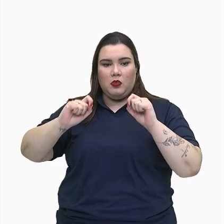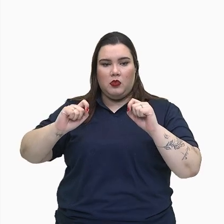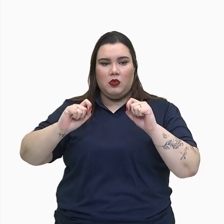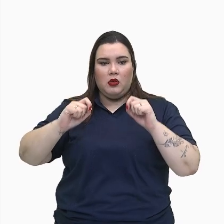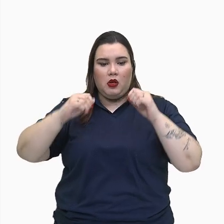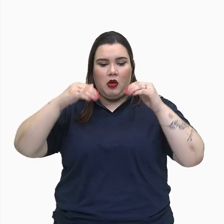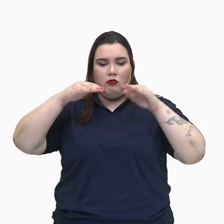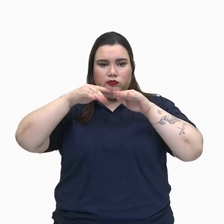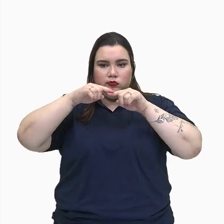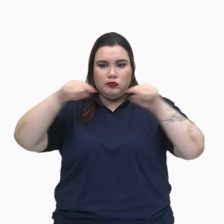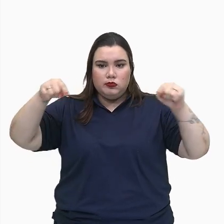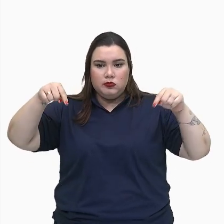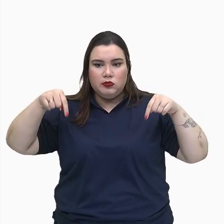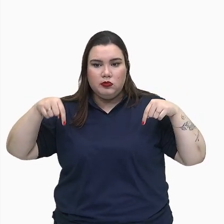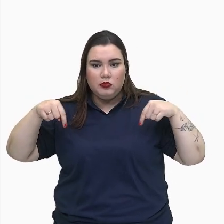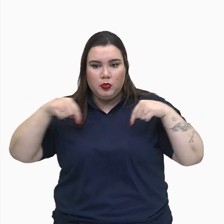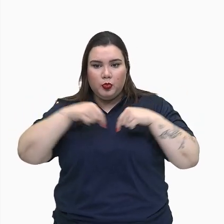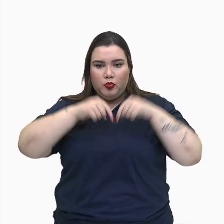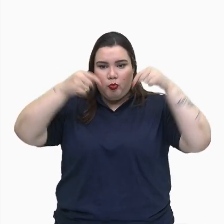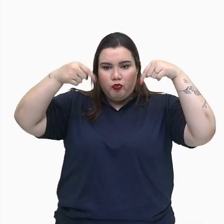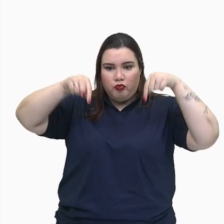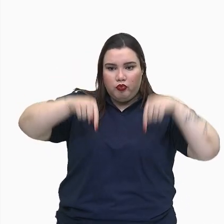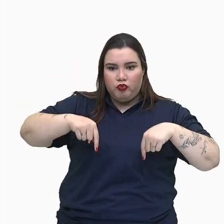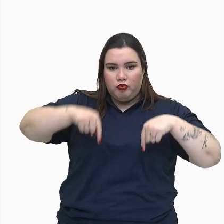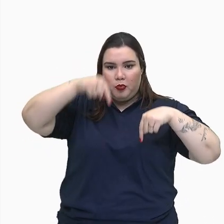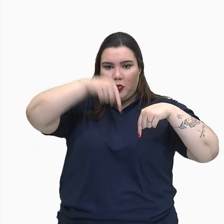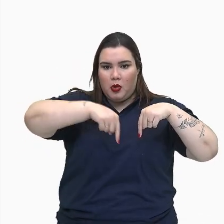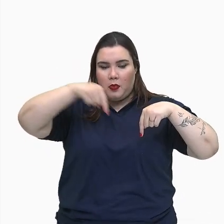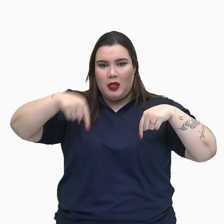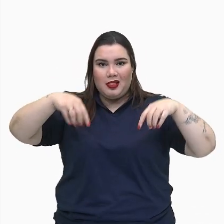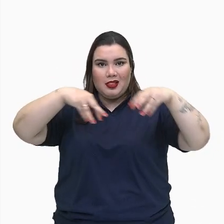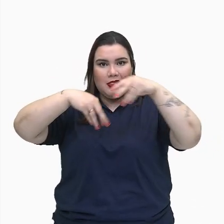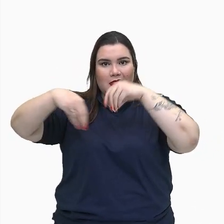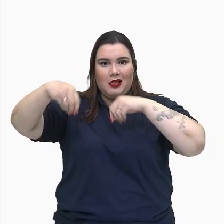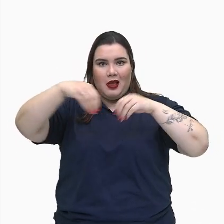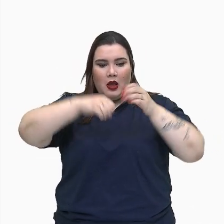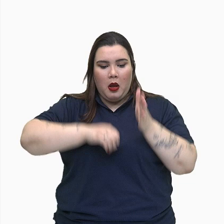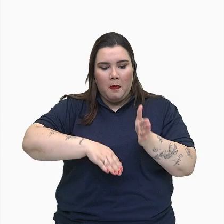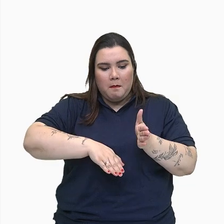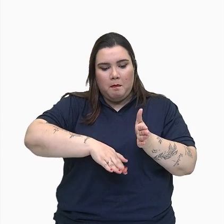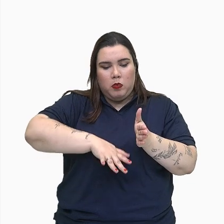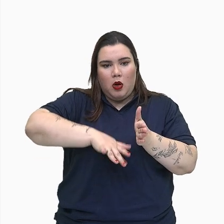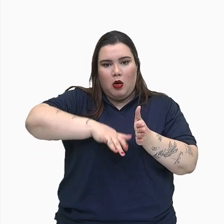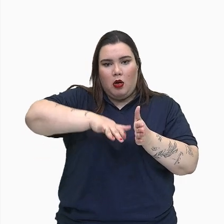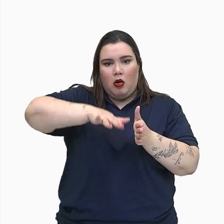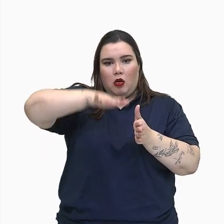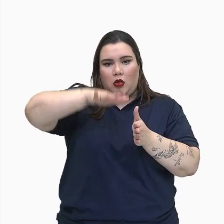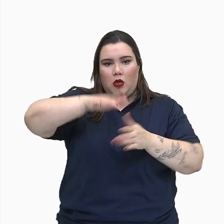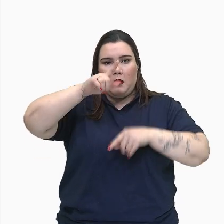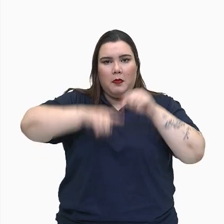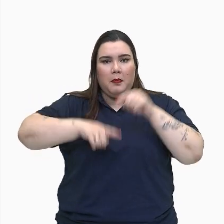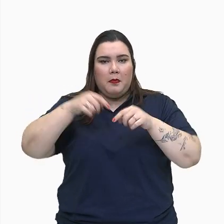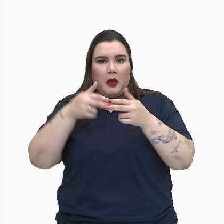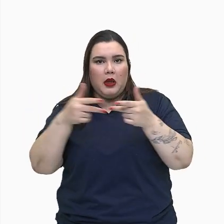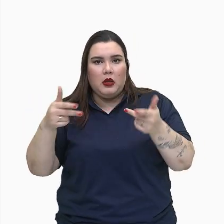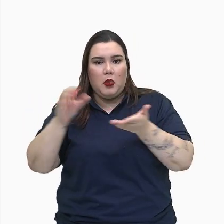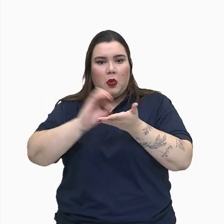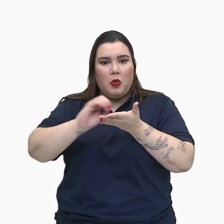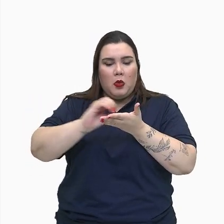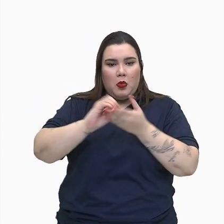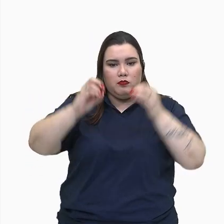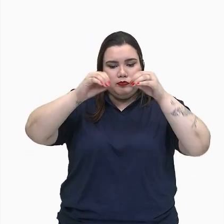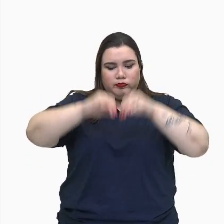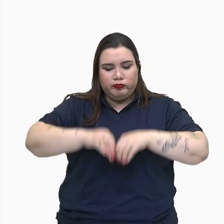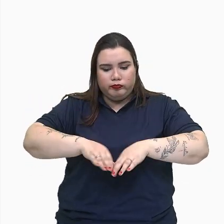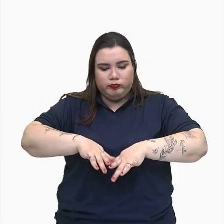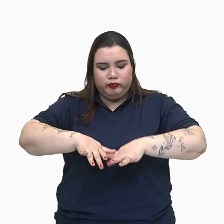lagos. Para quê? Para que seja preenchida com terra e bastante matéria orgânica,